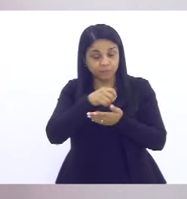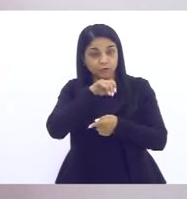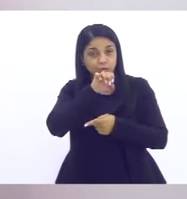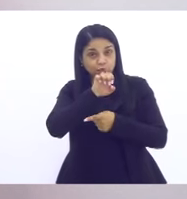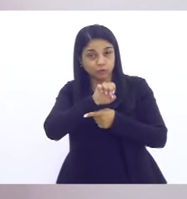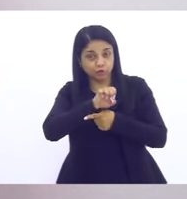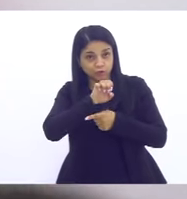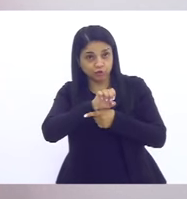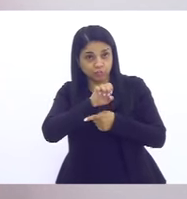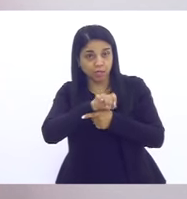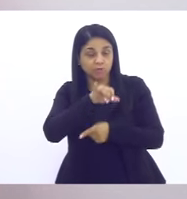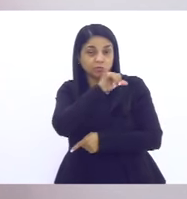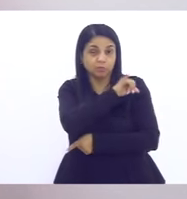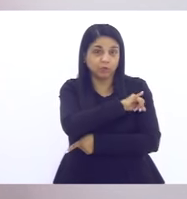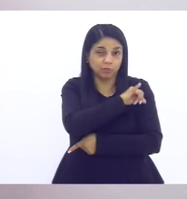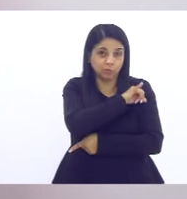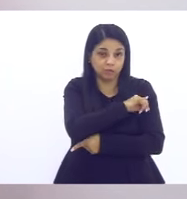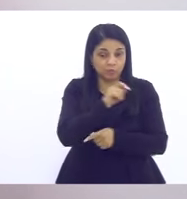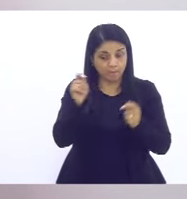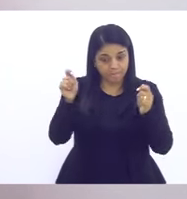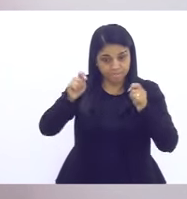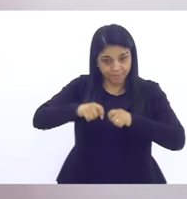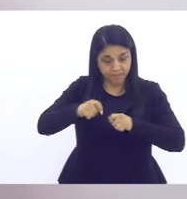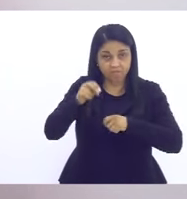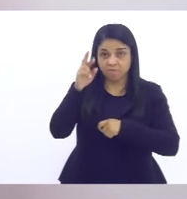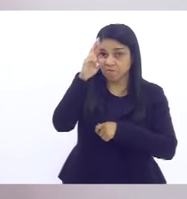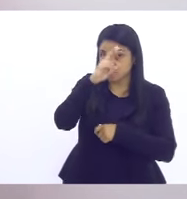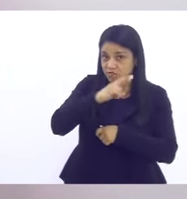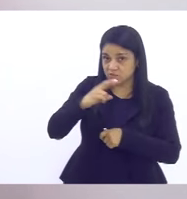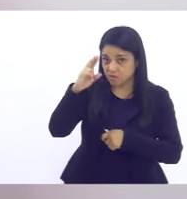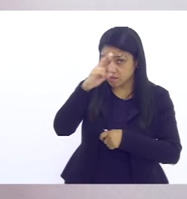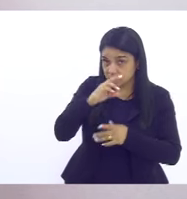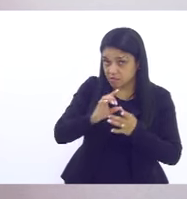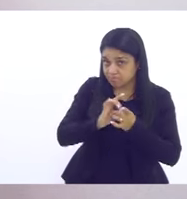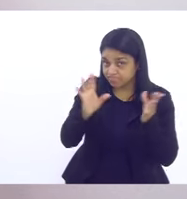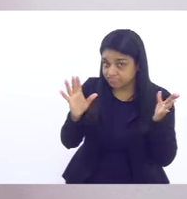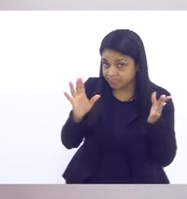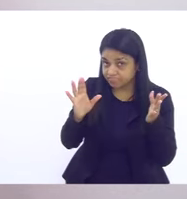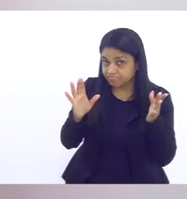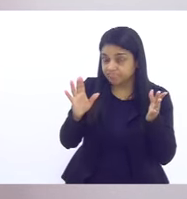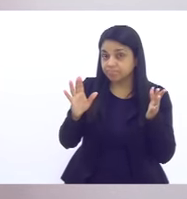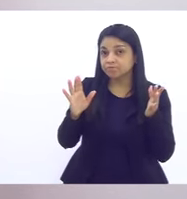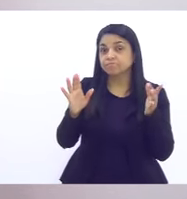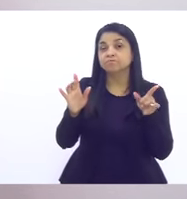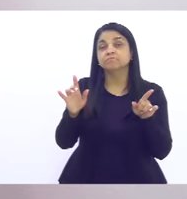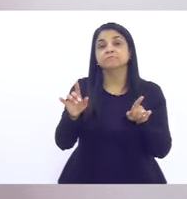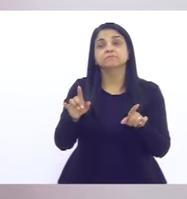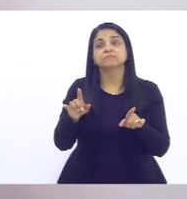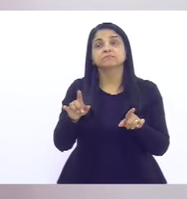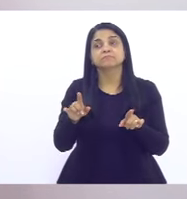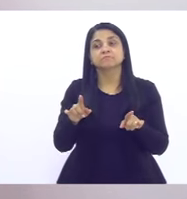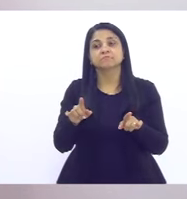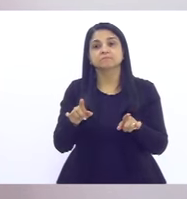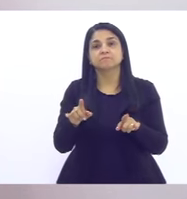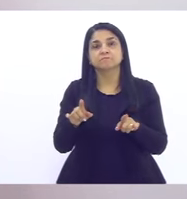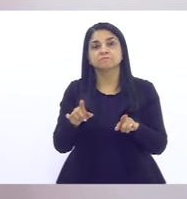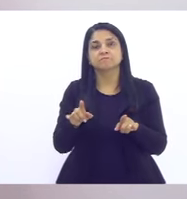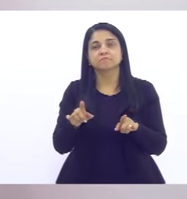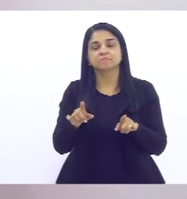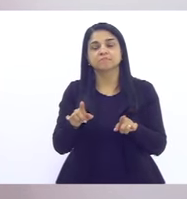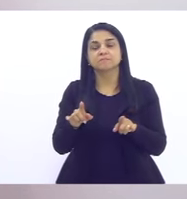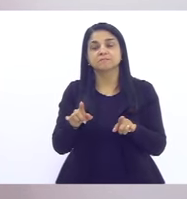tenham, que o estado do Rio de Janeiro tenha competência para fiscalizar, mas com a